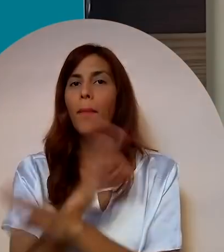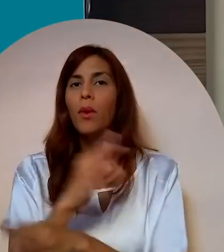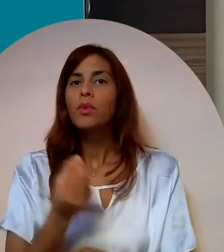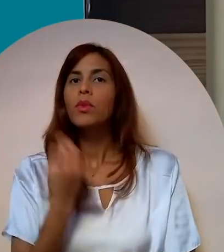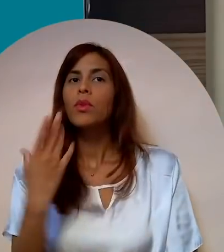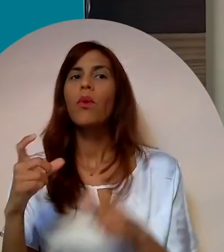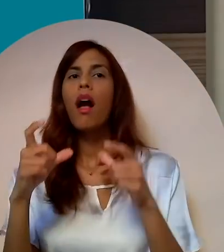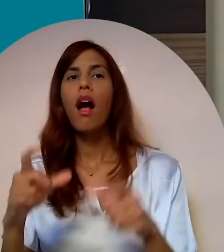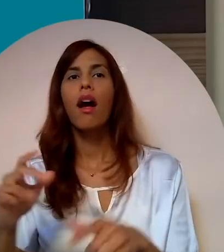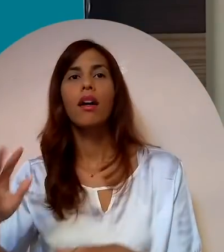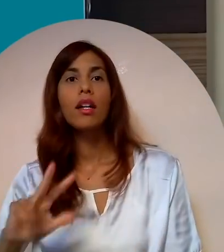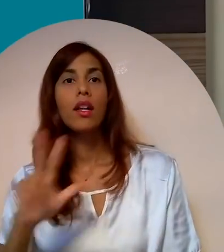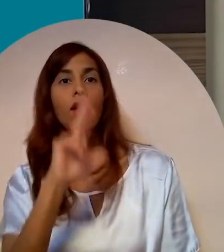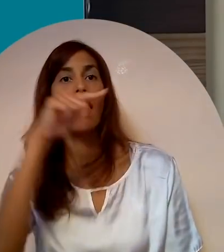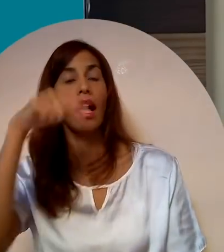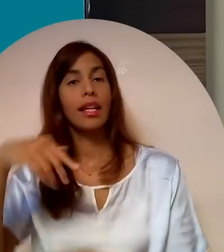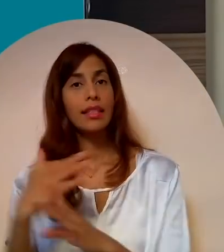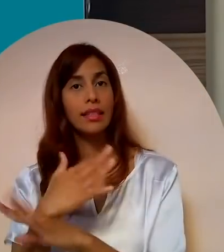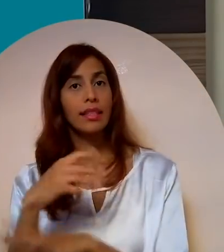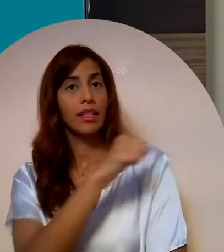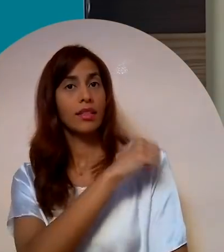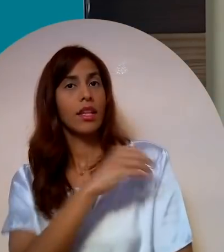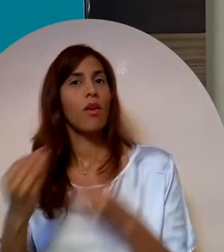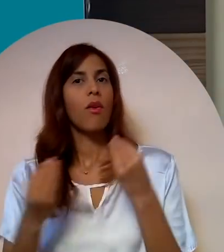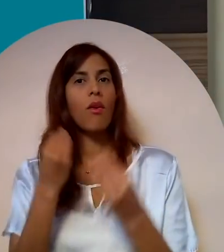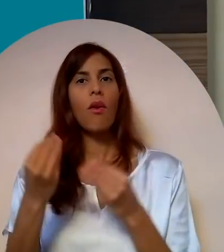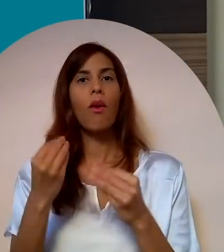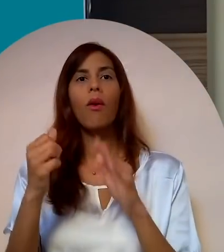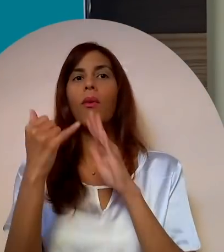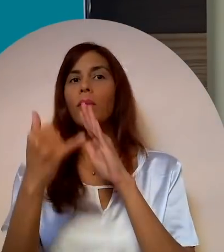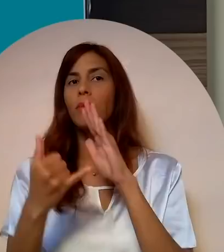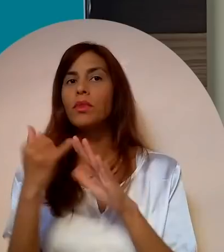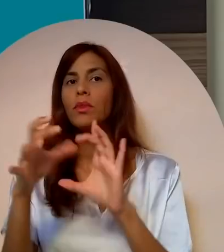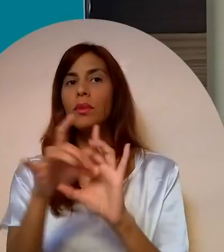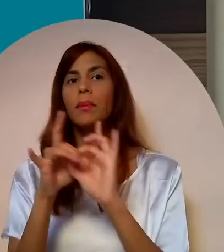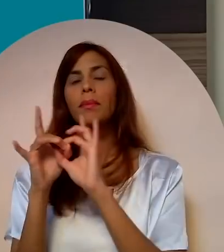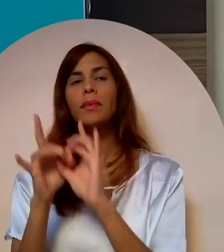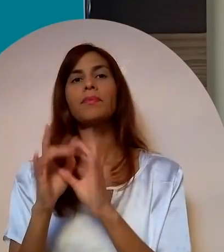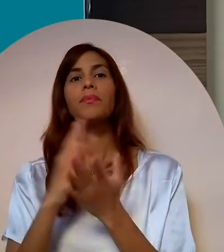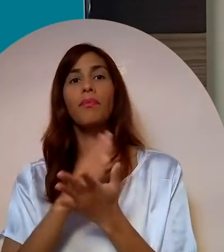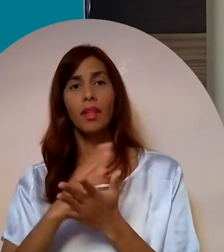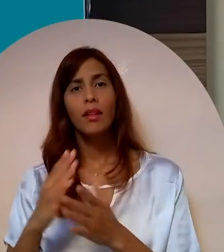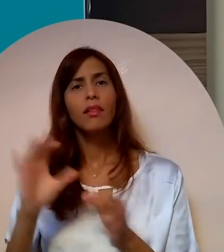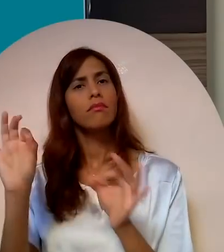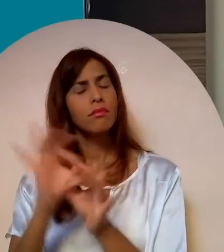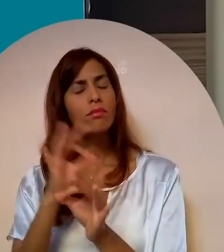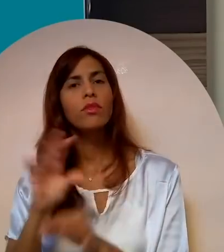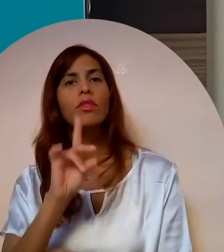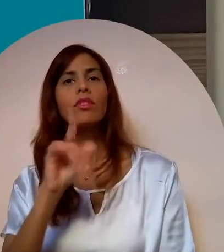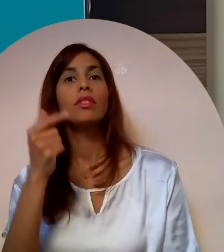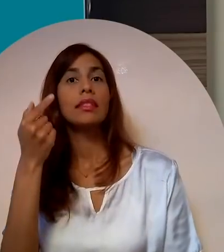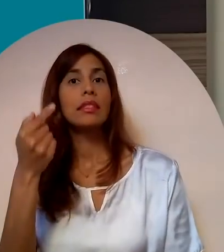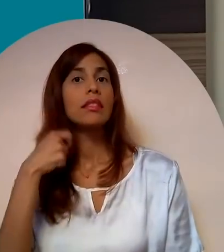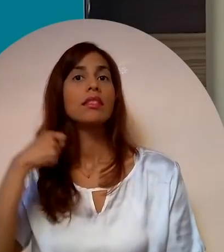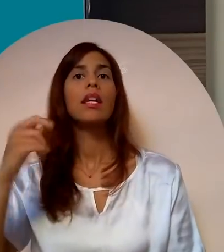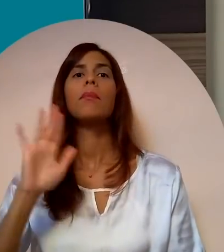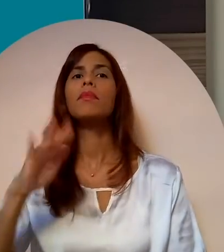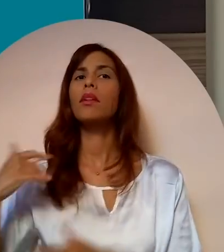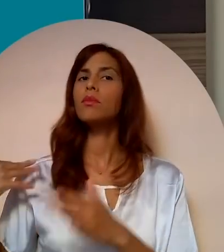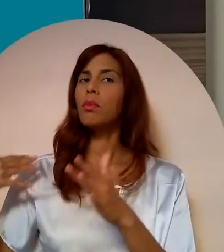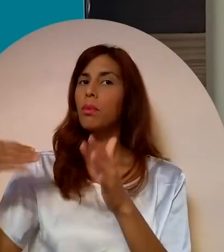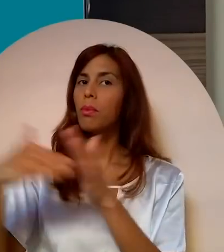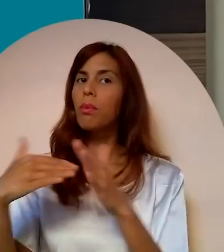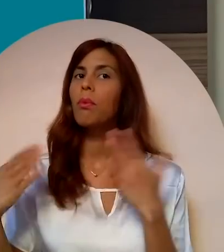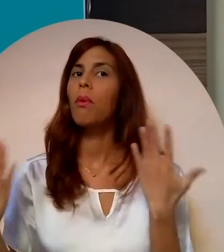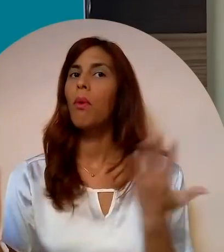doação das máscaras confeccionadas para comunidades aqui no Rio, através de instituições parceiras. Desde o dia 7 de abril até o